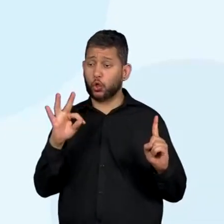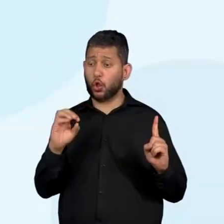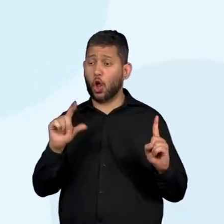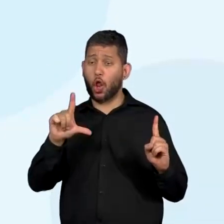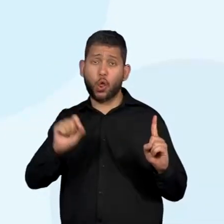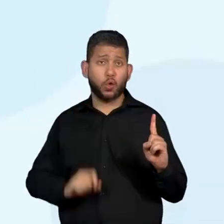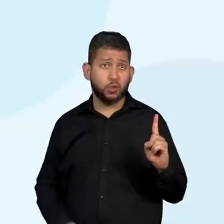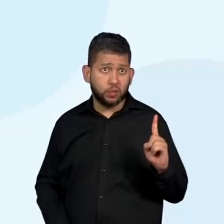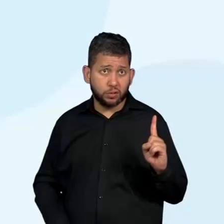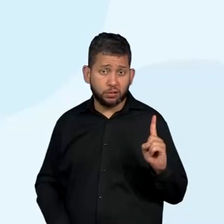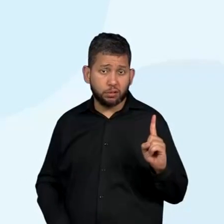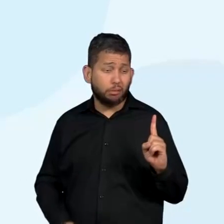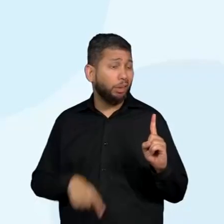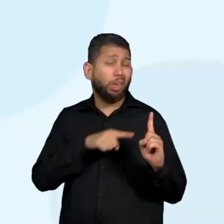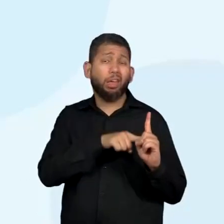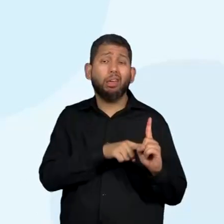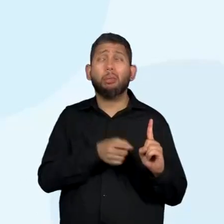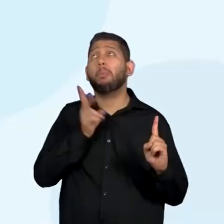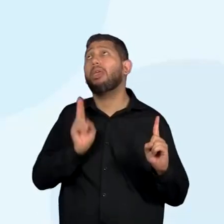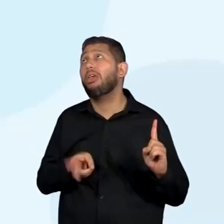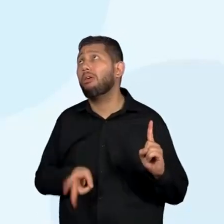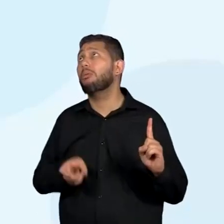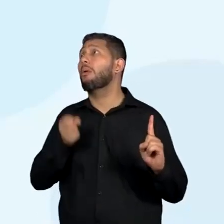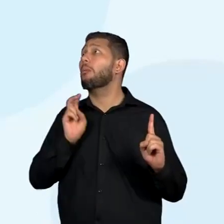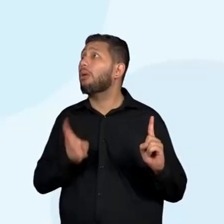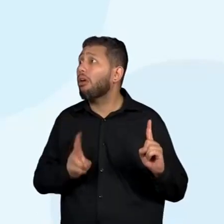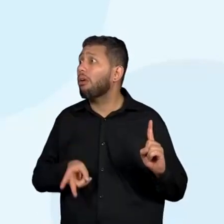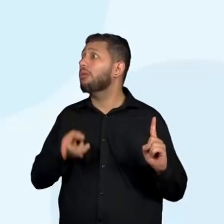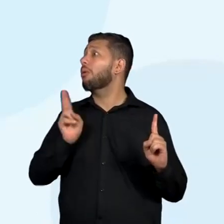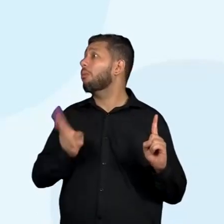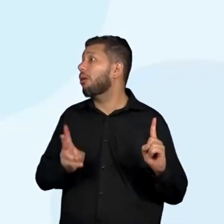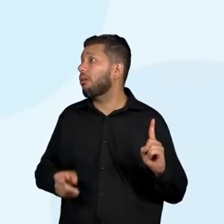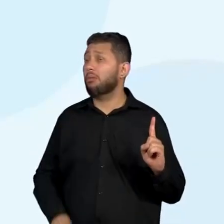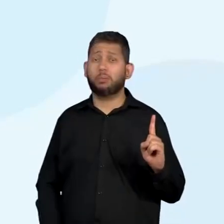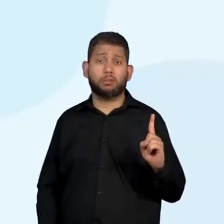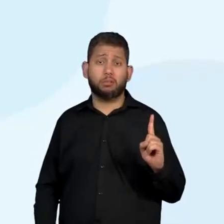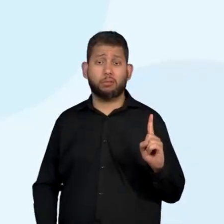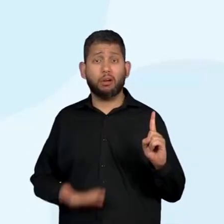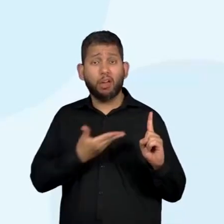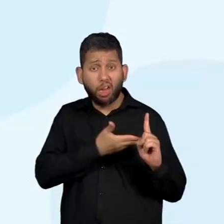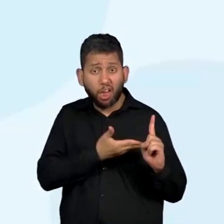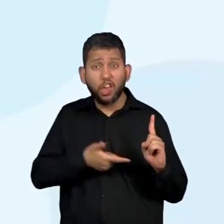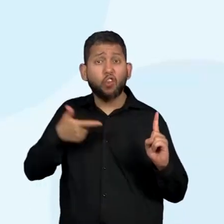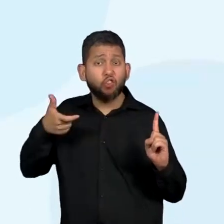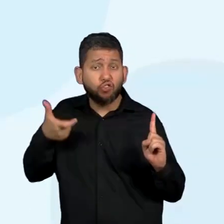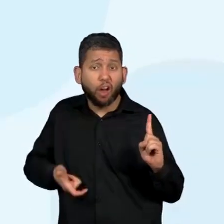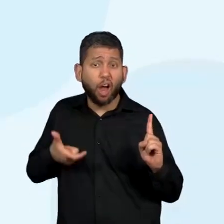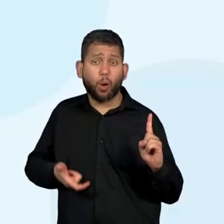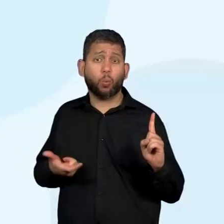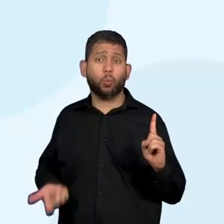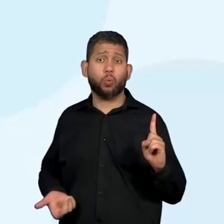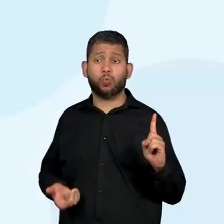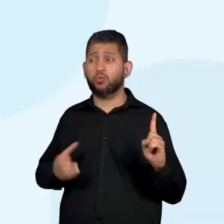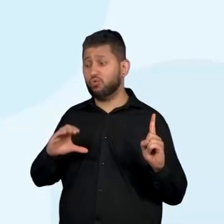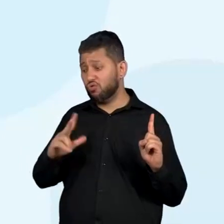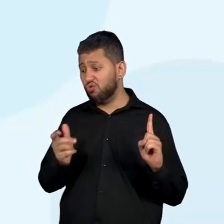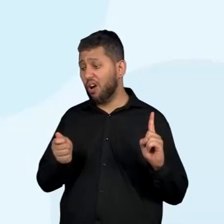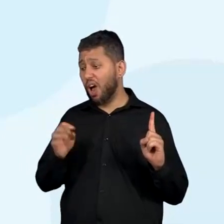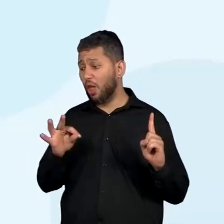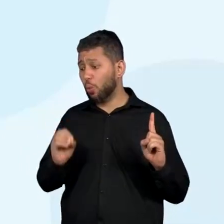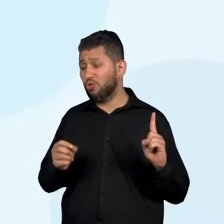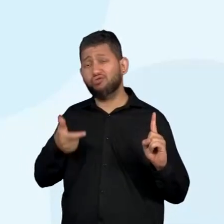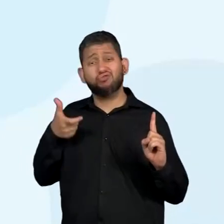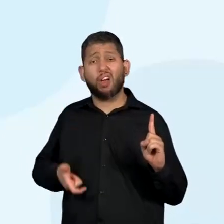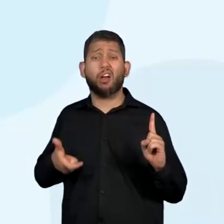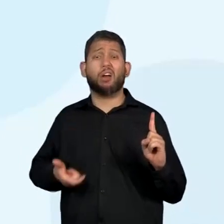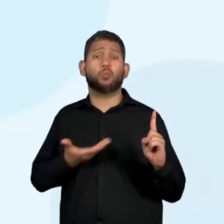E no chatice, eu tenho um adjetivo de ser chato. A pessoa que é chata,